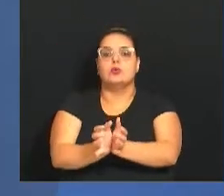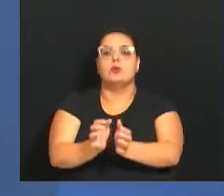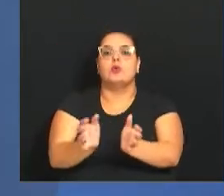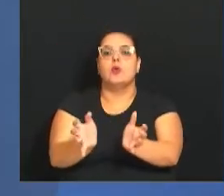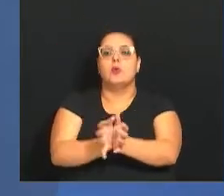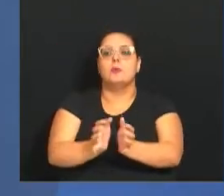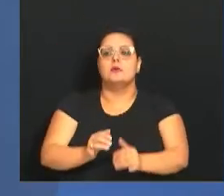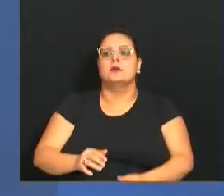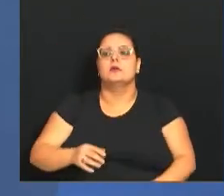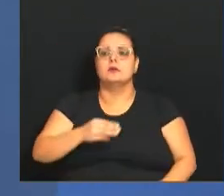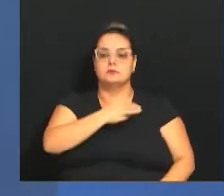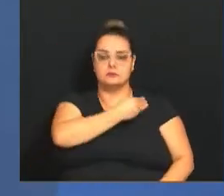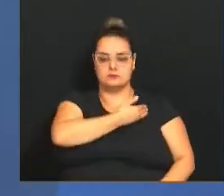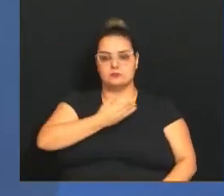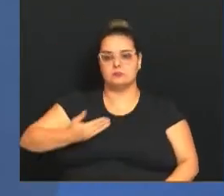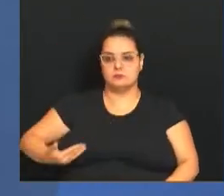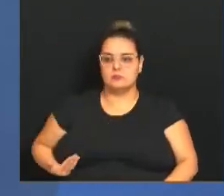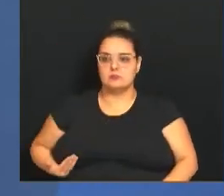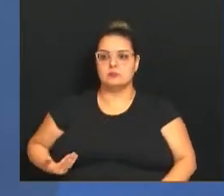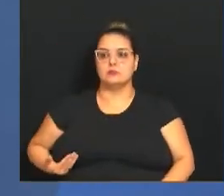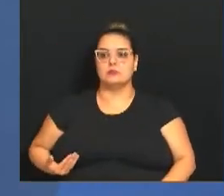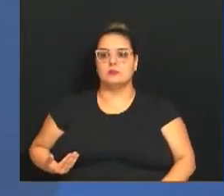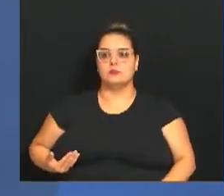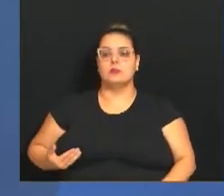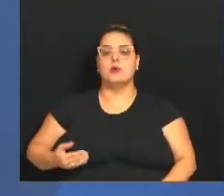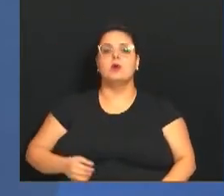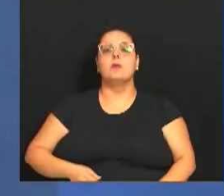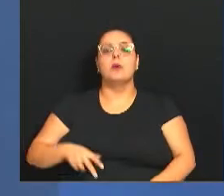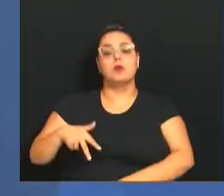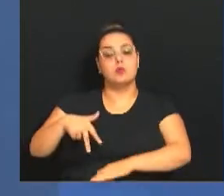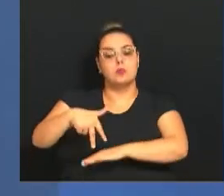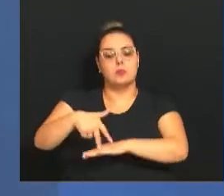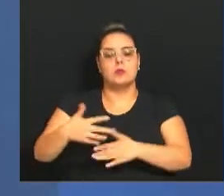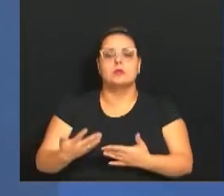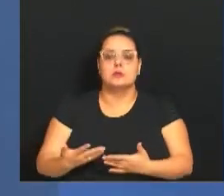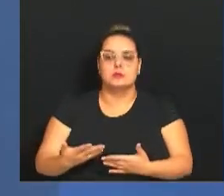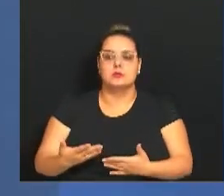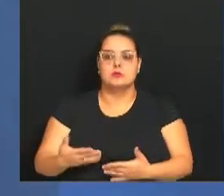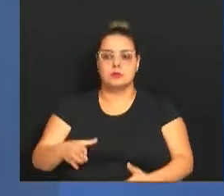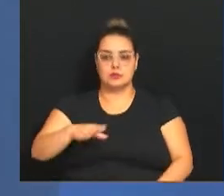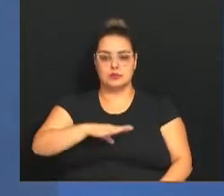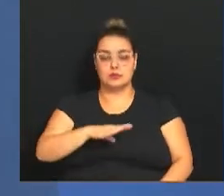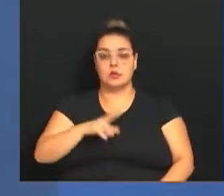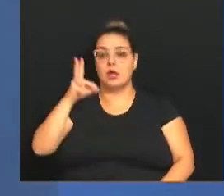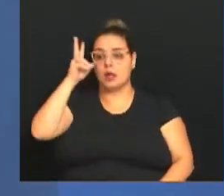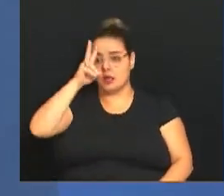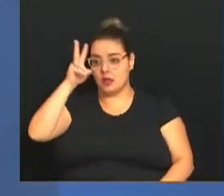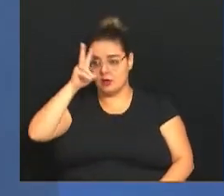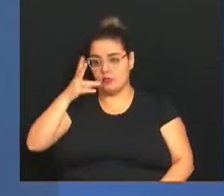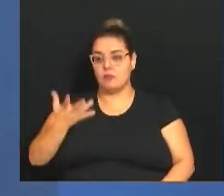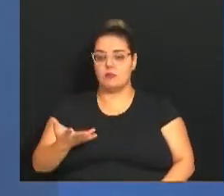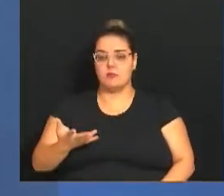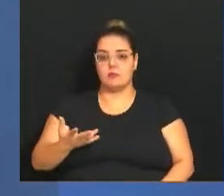trata das questões da Covid-19, para o posicionamento da cidade. A gente lembra que alguns